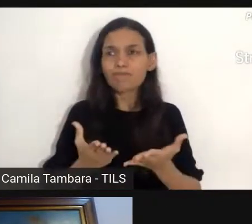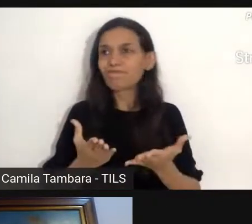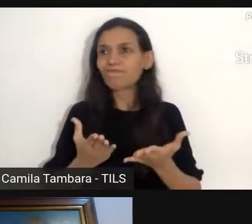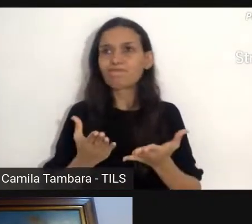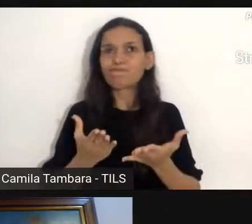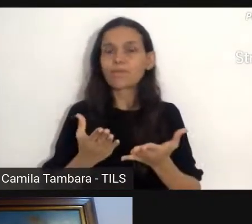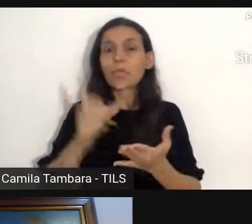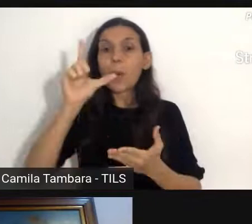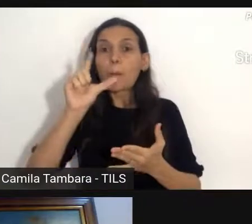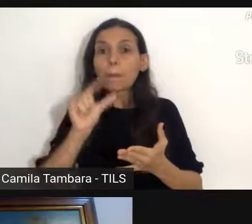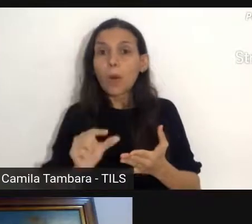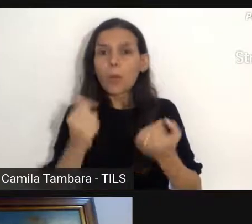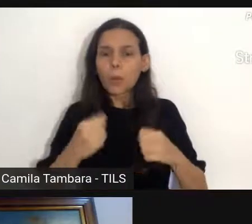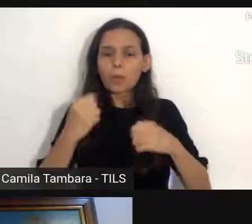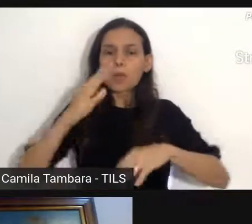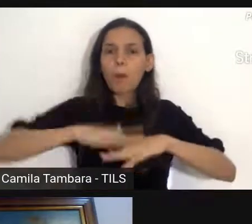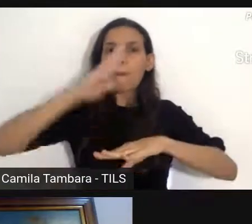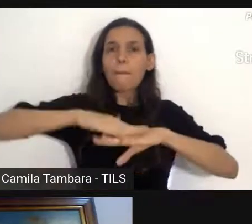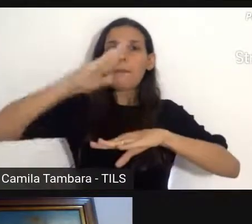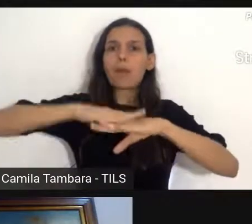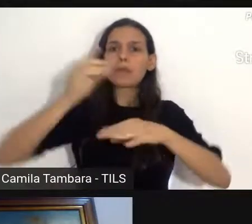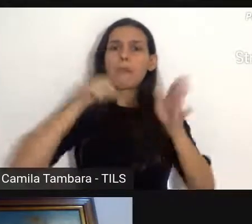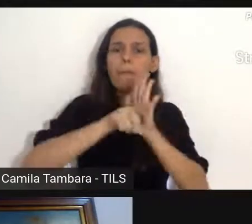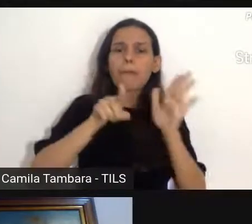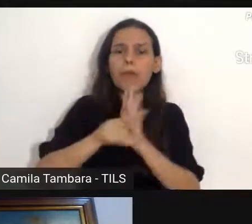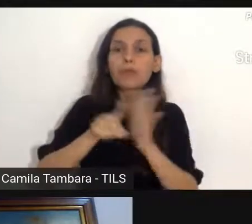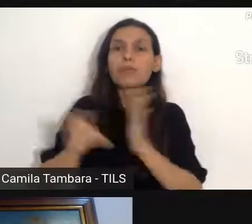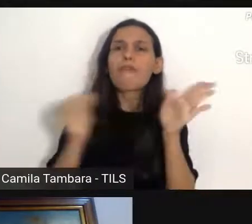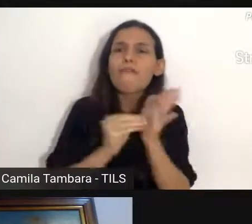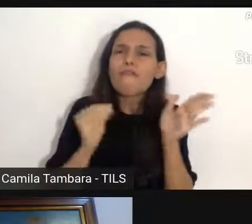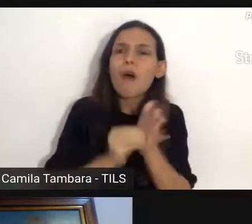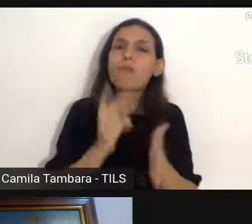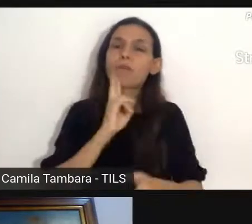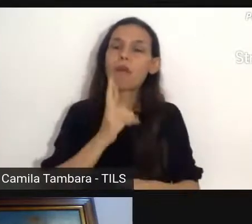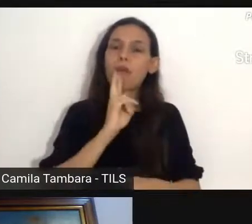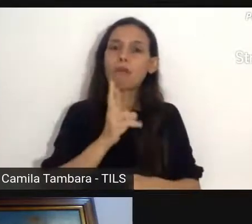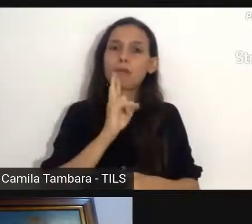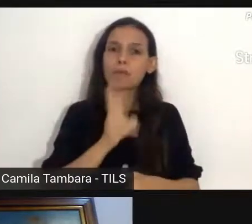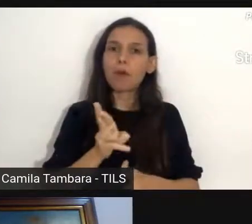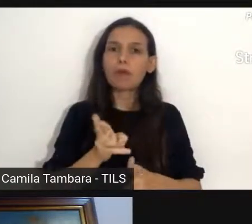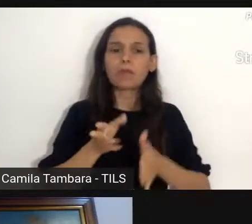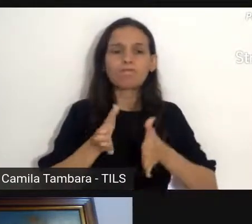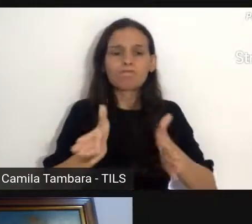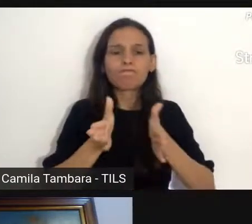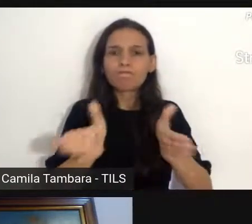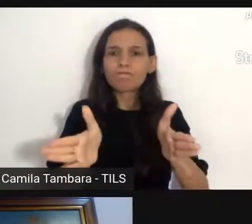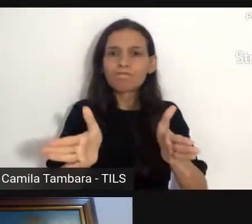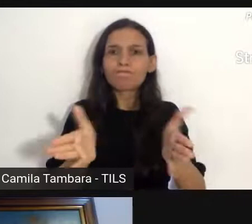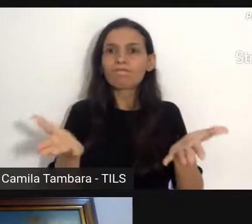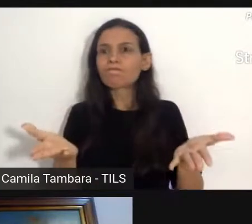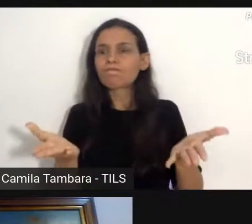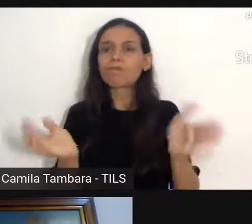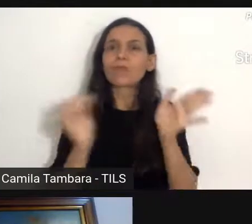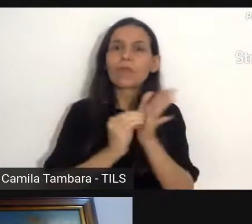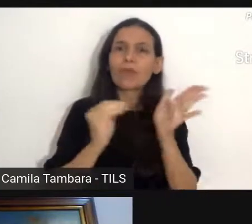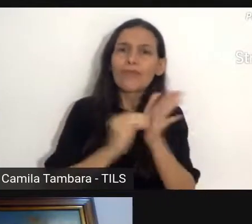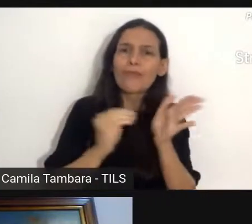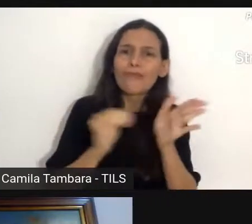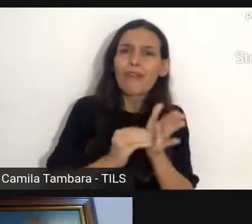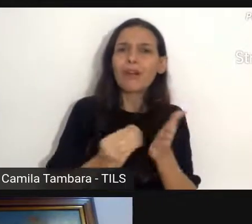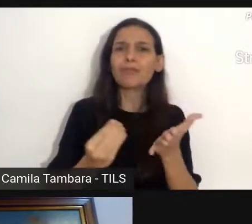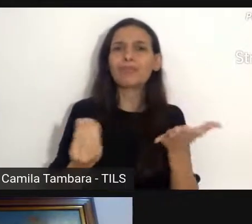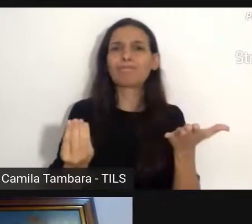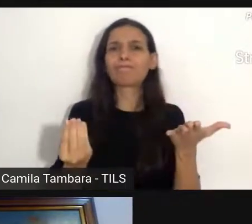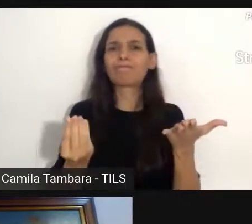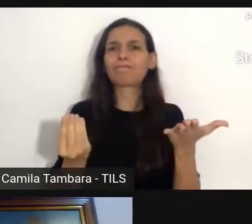não levam às respostas adequadas, que os caminhos que a gente aponta não levam ao destino correto ou melhor. Então, é isso